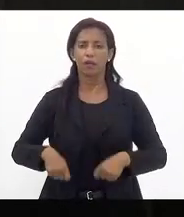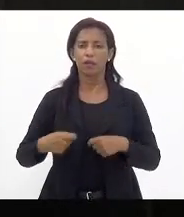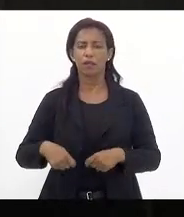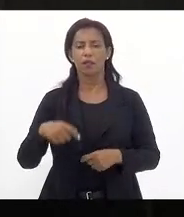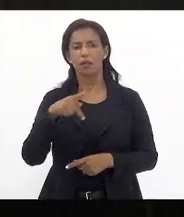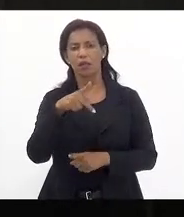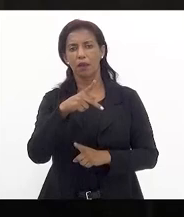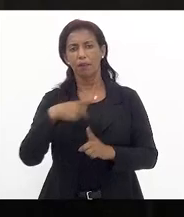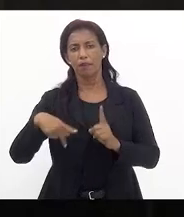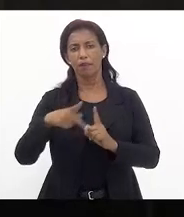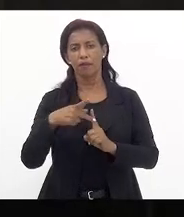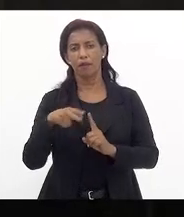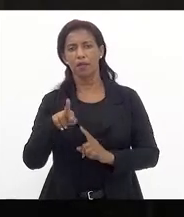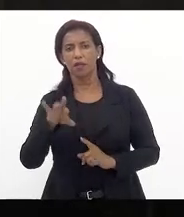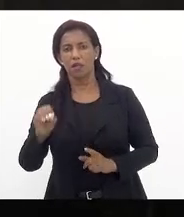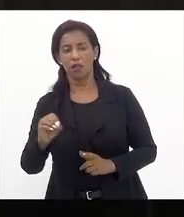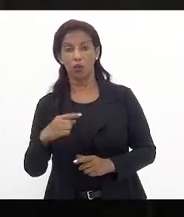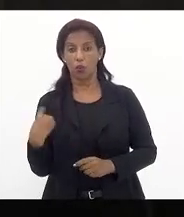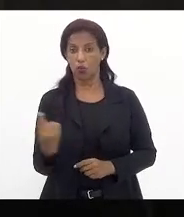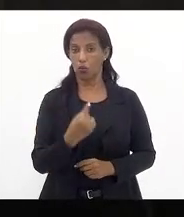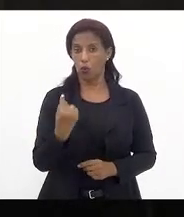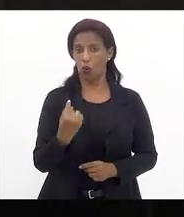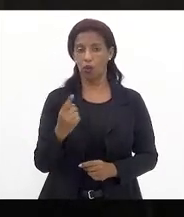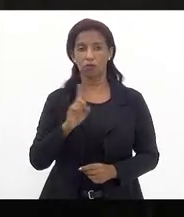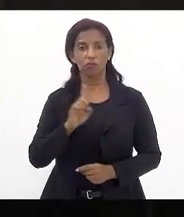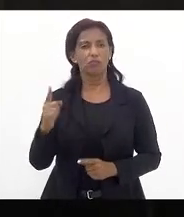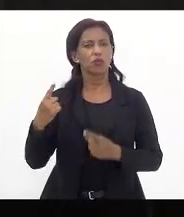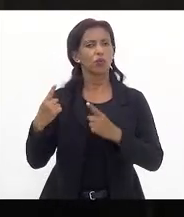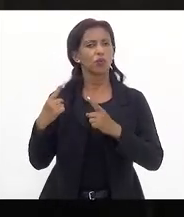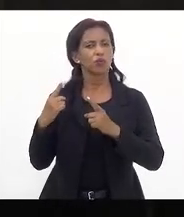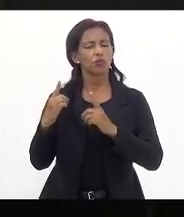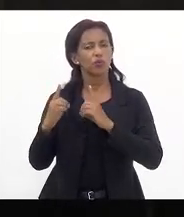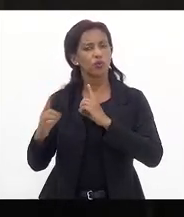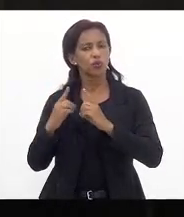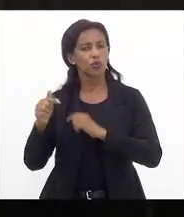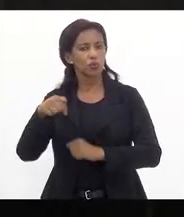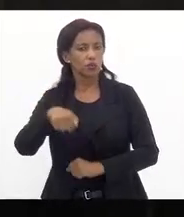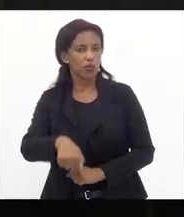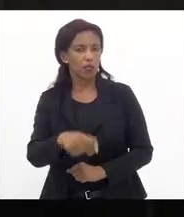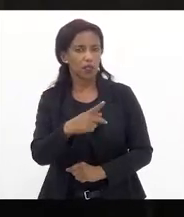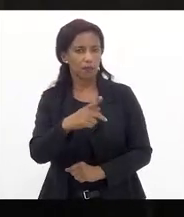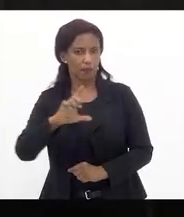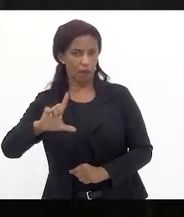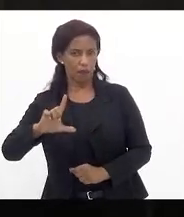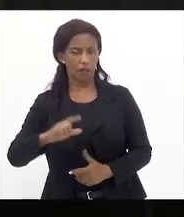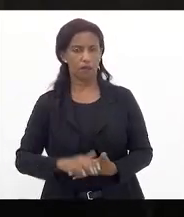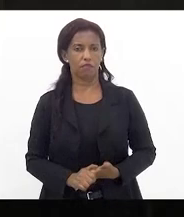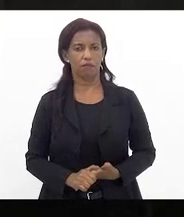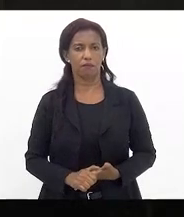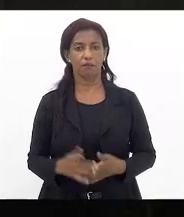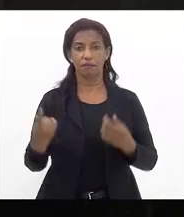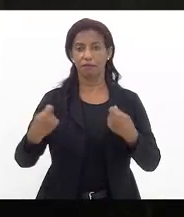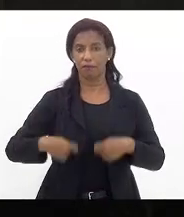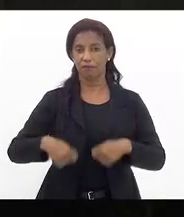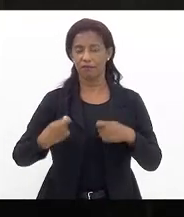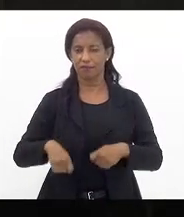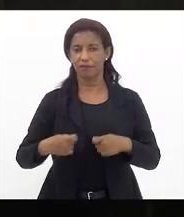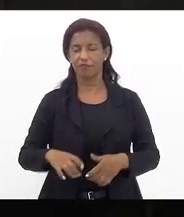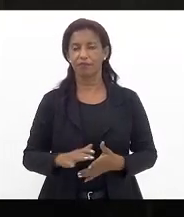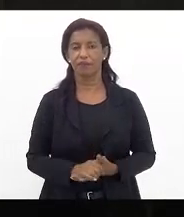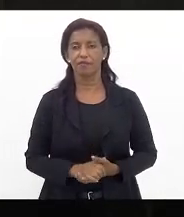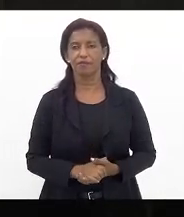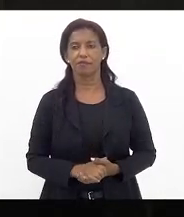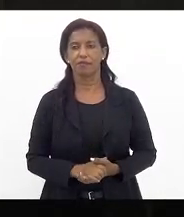Rio Previdência. Nós não discutimos aqui, nesse projeto, a necessidade,